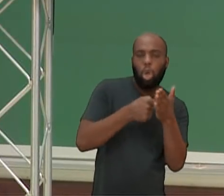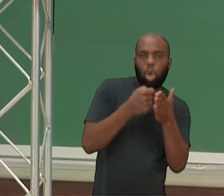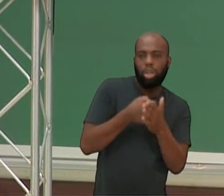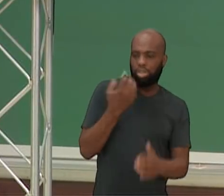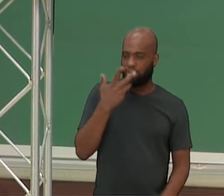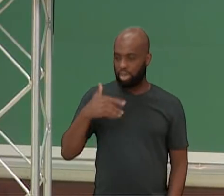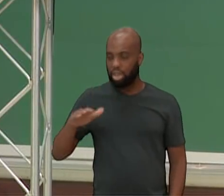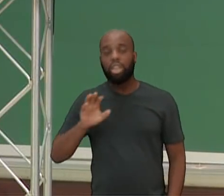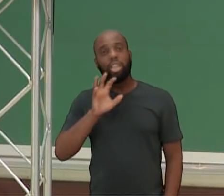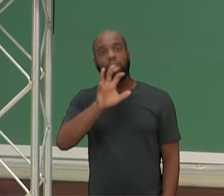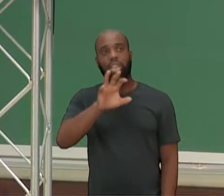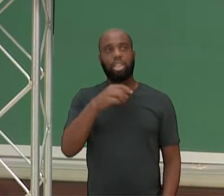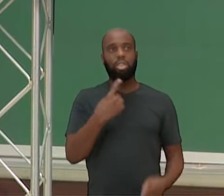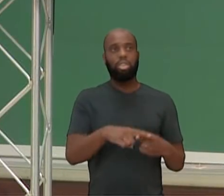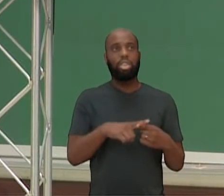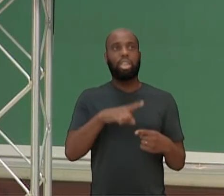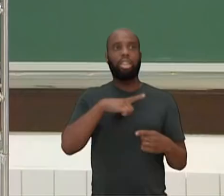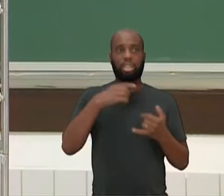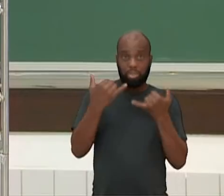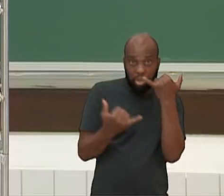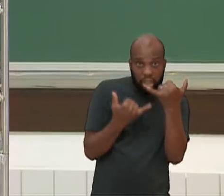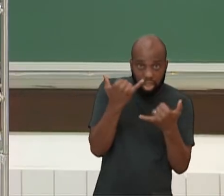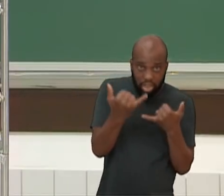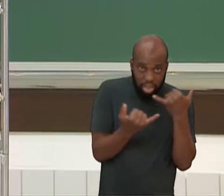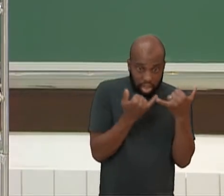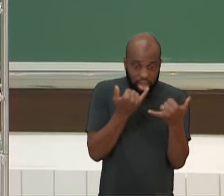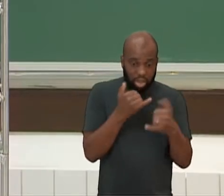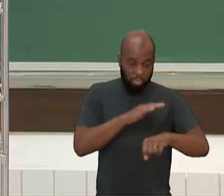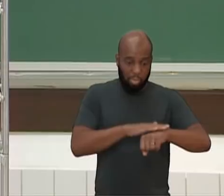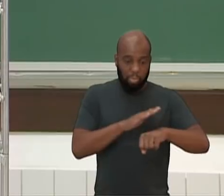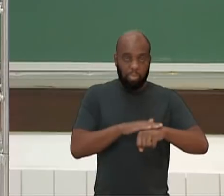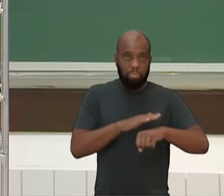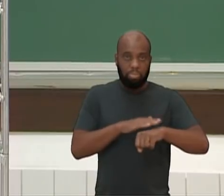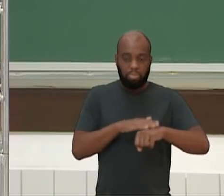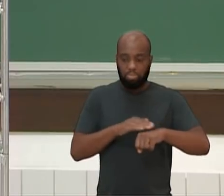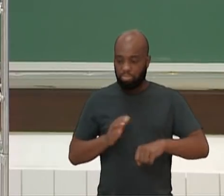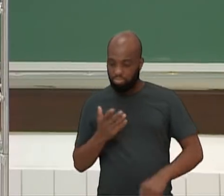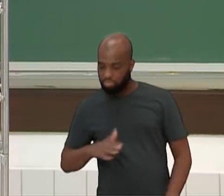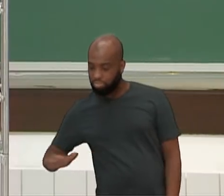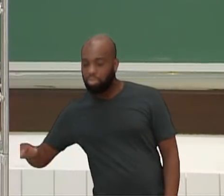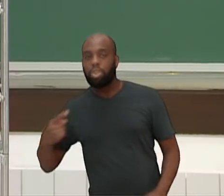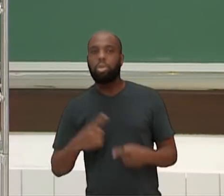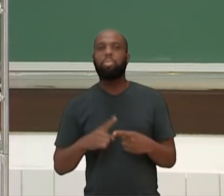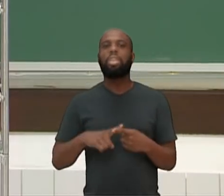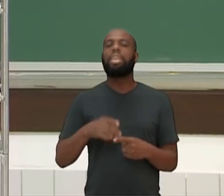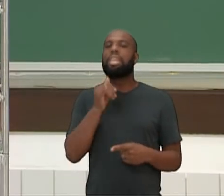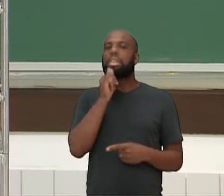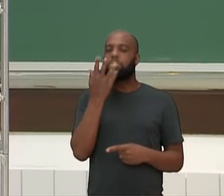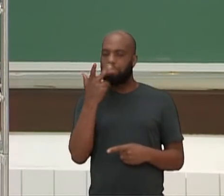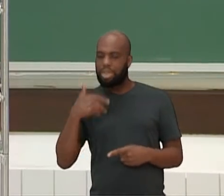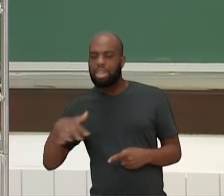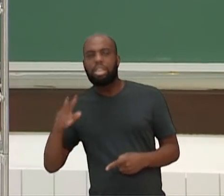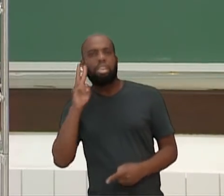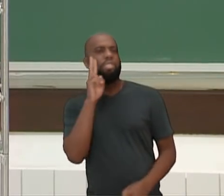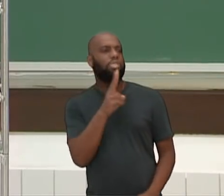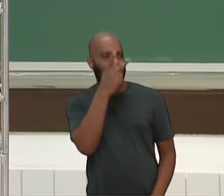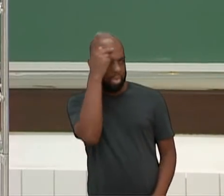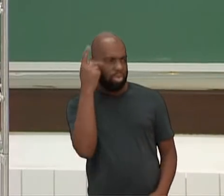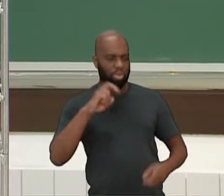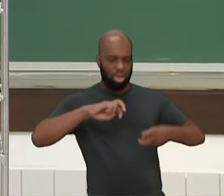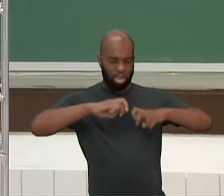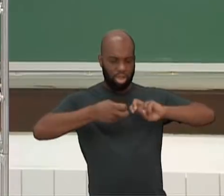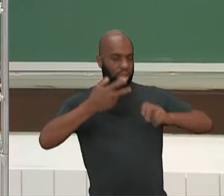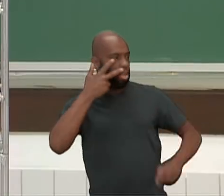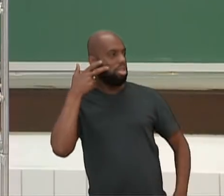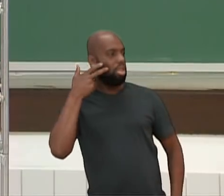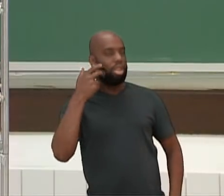é realmente isso. Ó. Então, eles têm essa brincadeira, às vezes a criança ela só viu alguém lutando, ou viu alguém falar, ou os